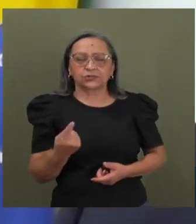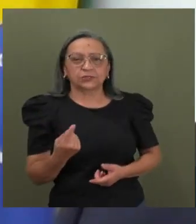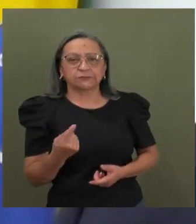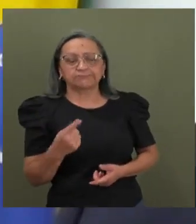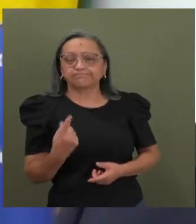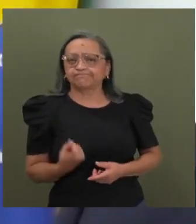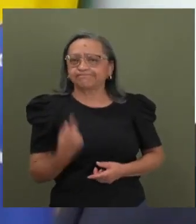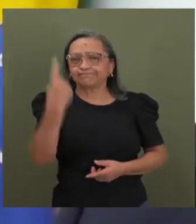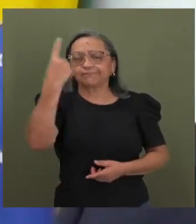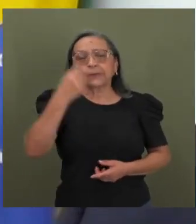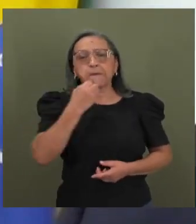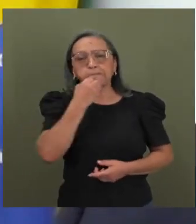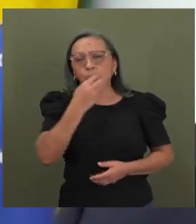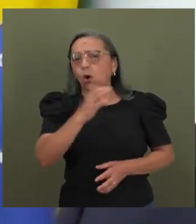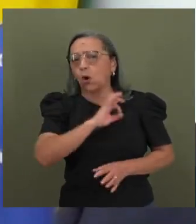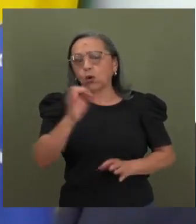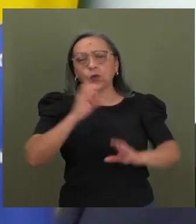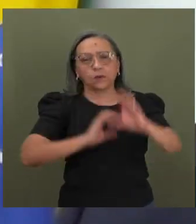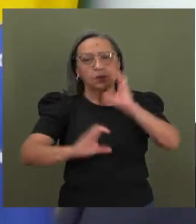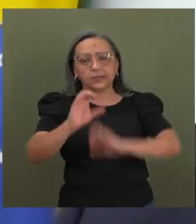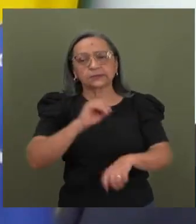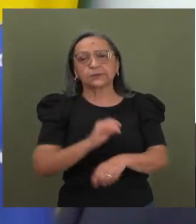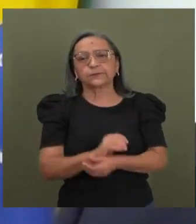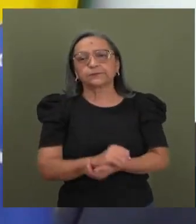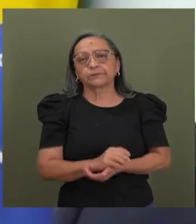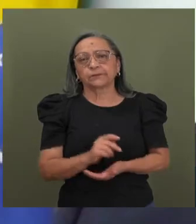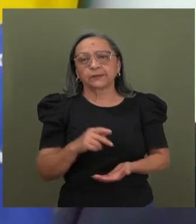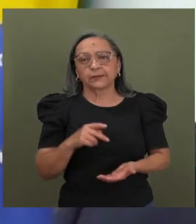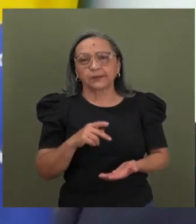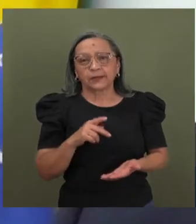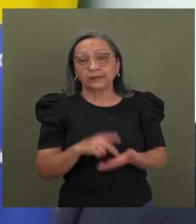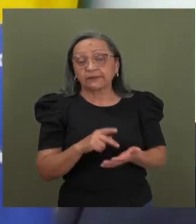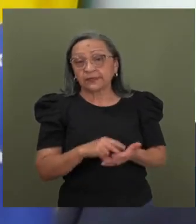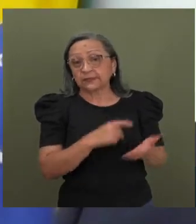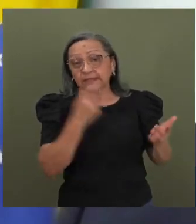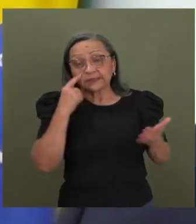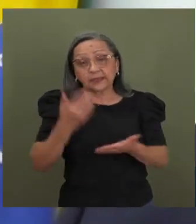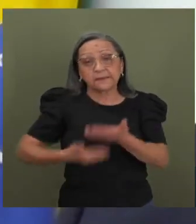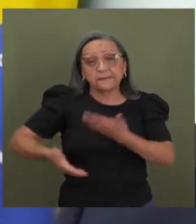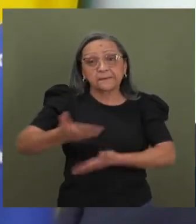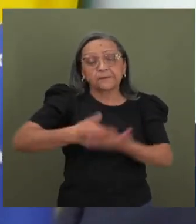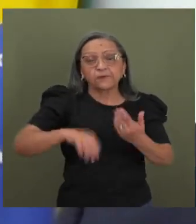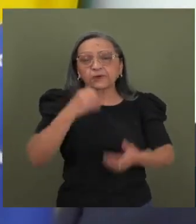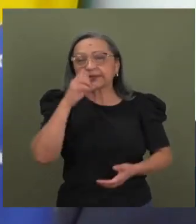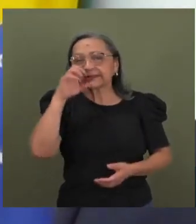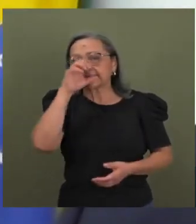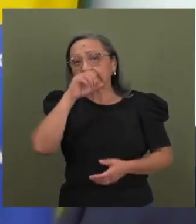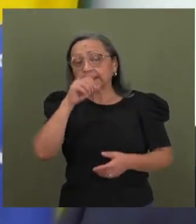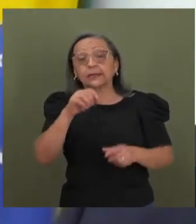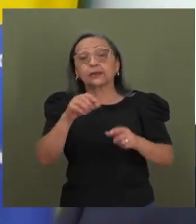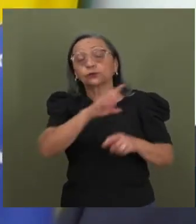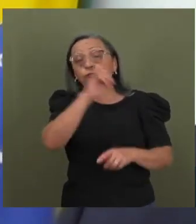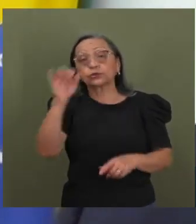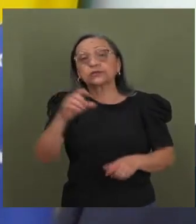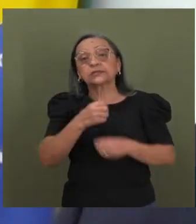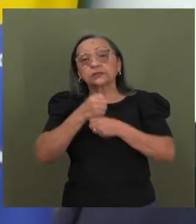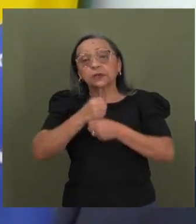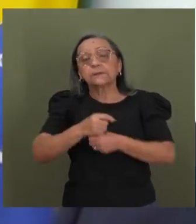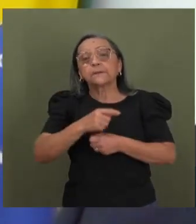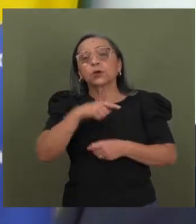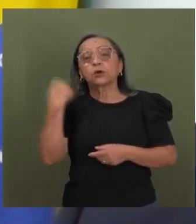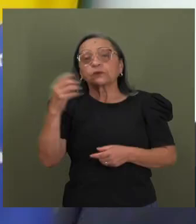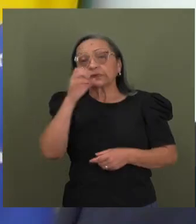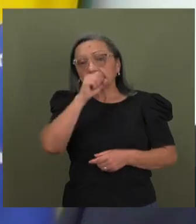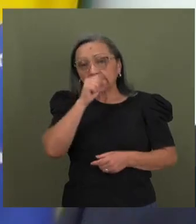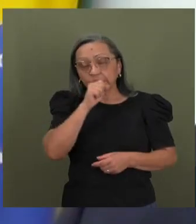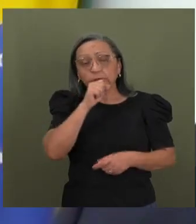da boa comunicação. Na verdade, essa partida foi no sábado, e naquele mesmo momento, ontem foi um dia